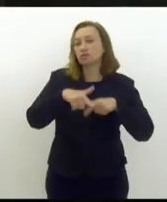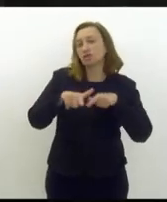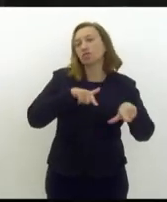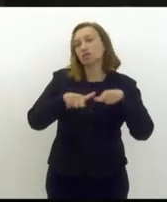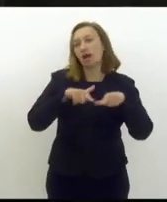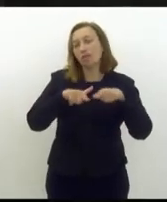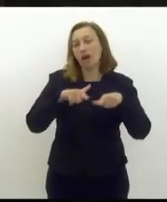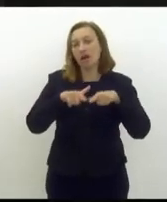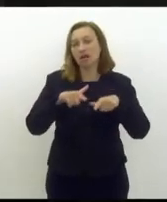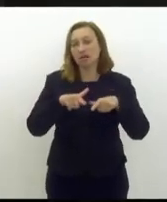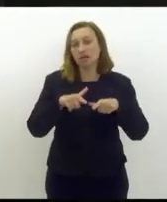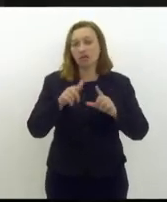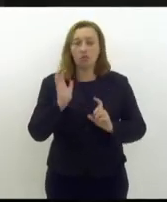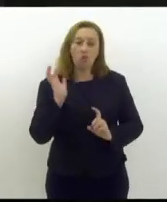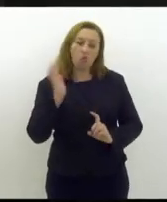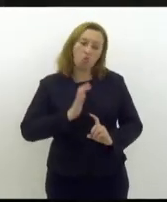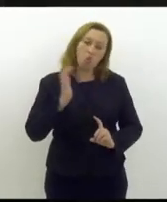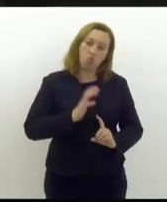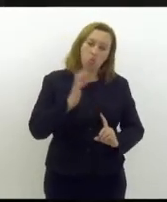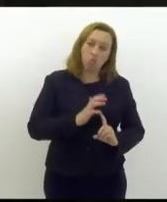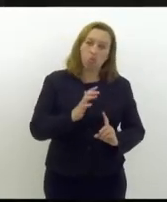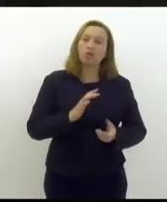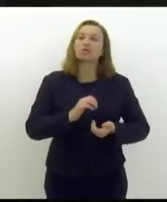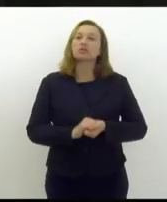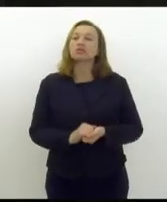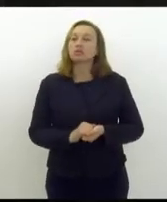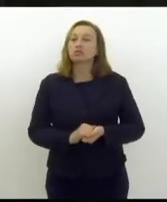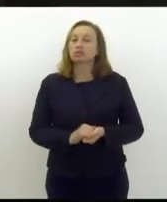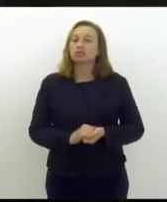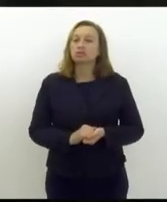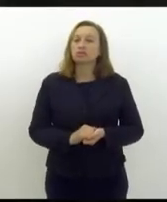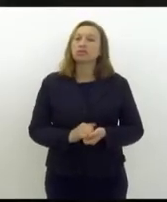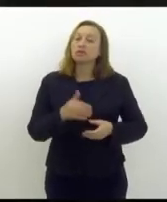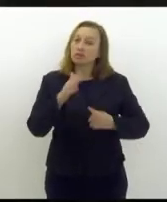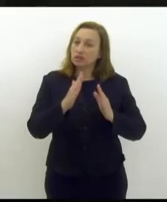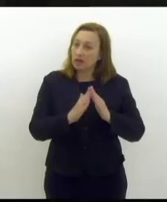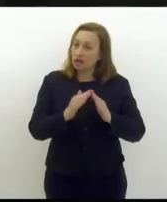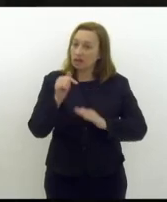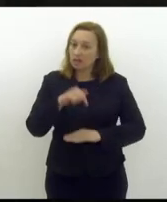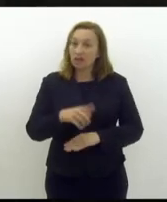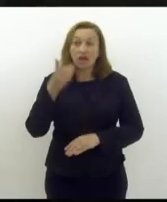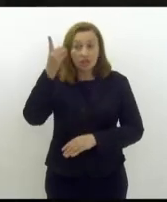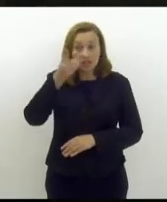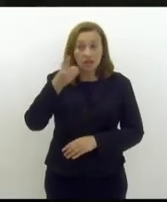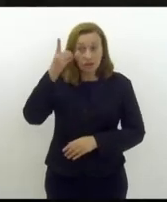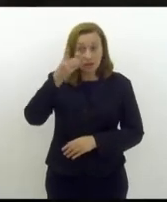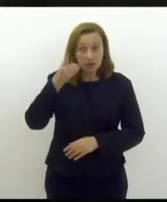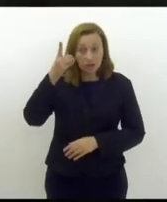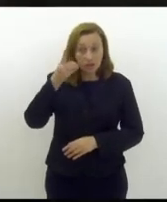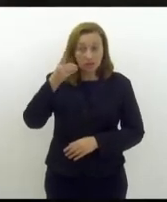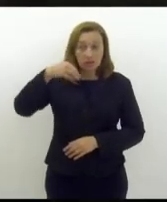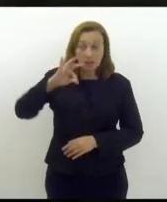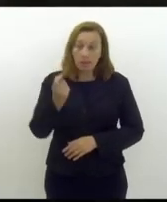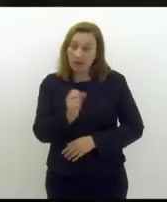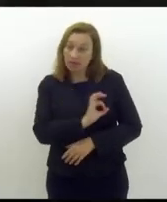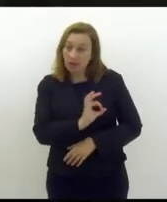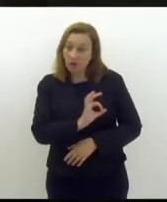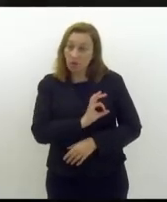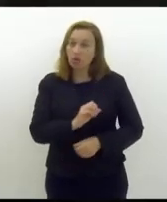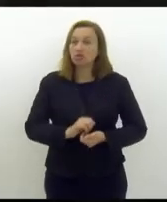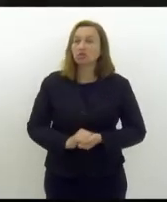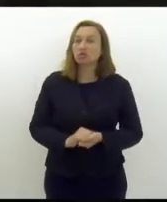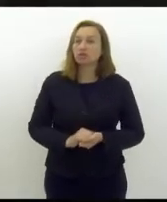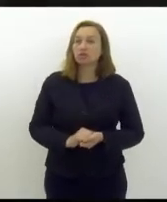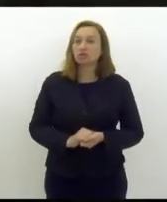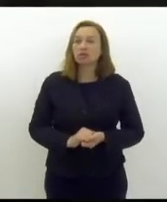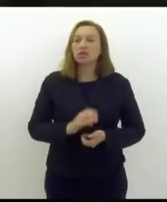tentativas de intimidação e ameaças não à toa nesta casa aqui é deputada eh Marta Rocha tem feito